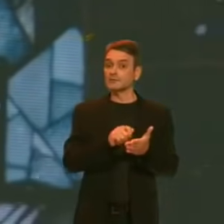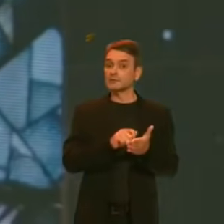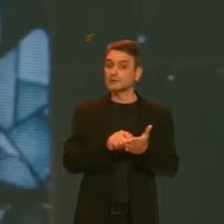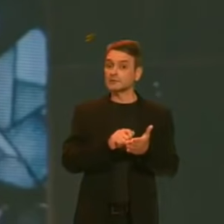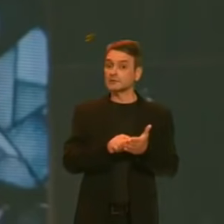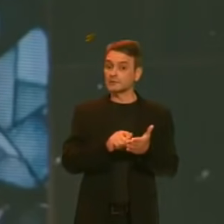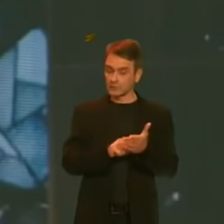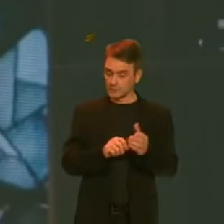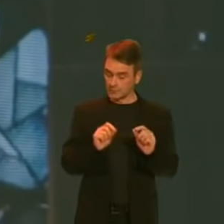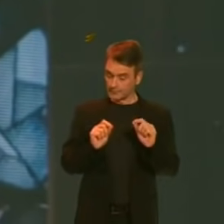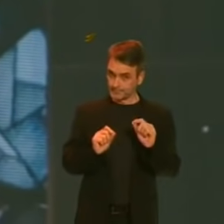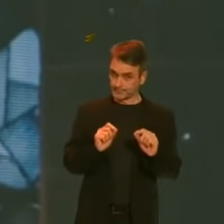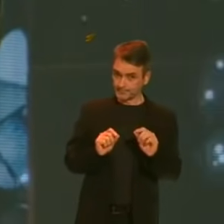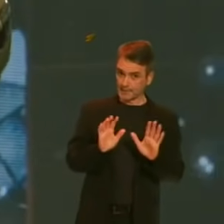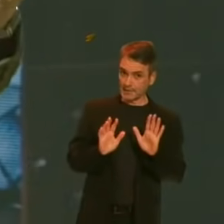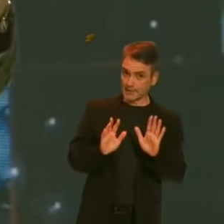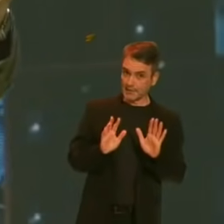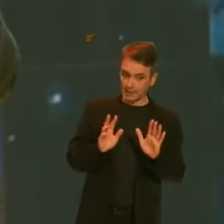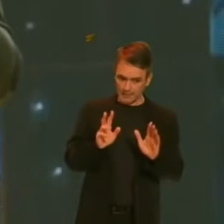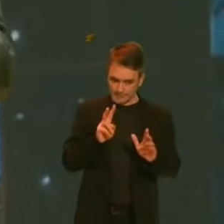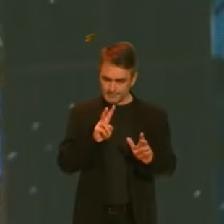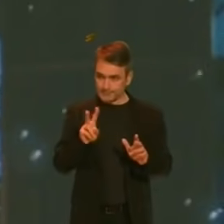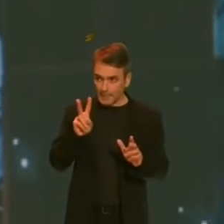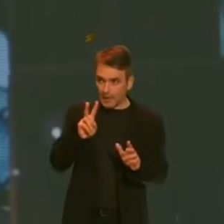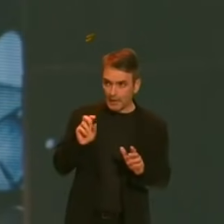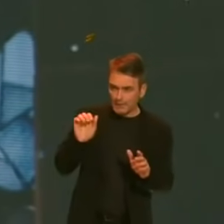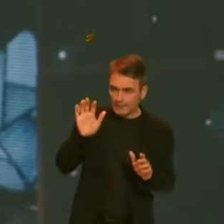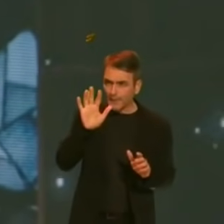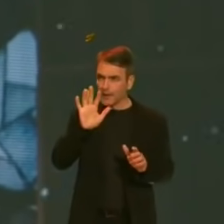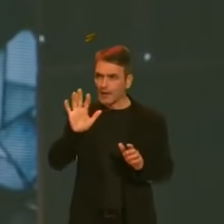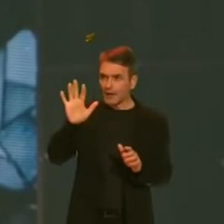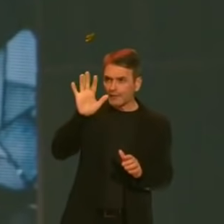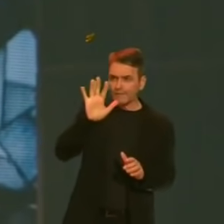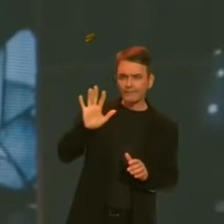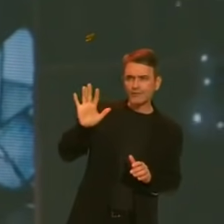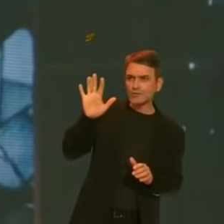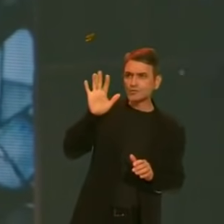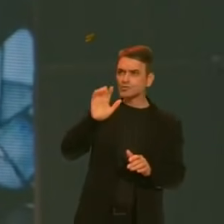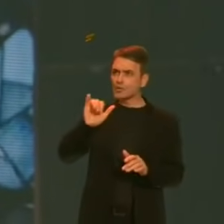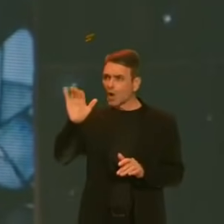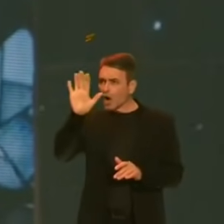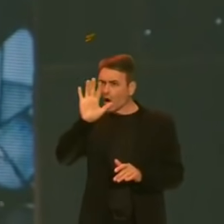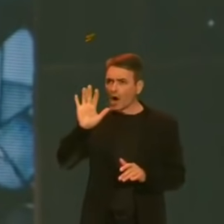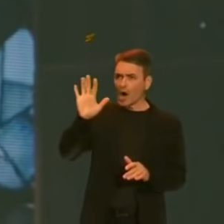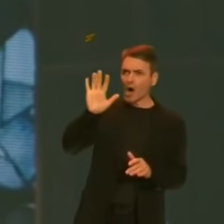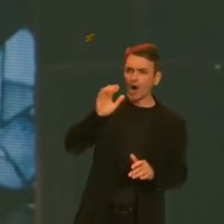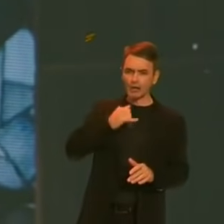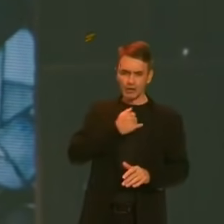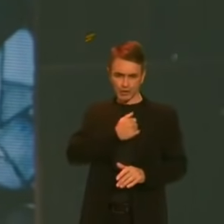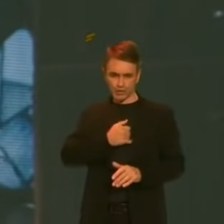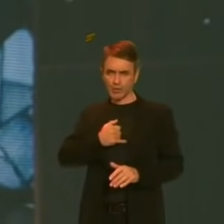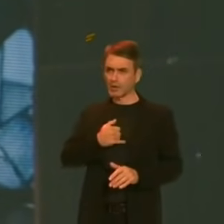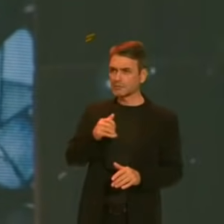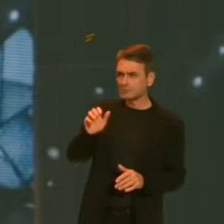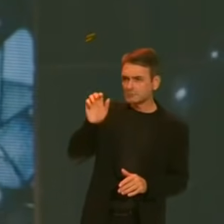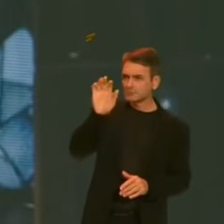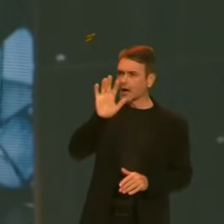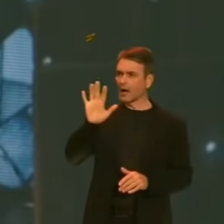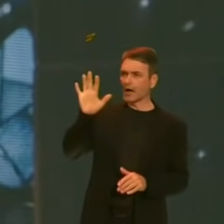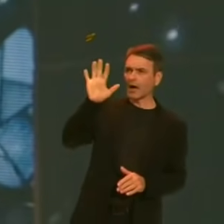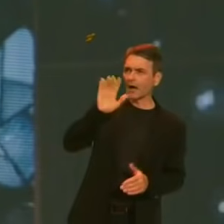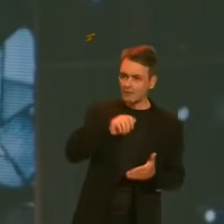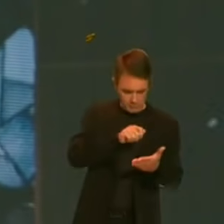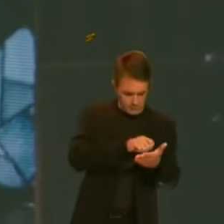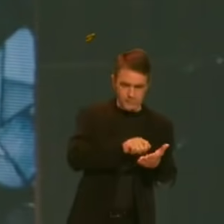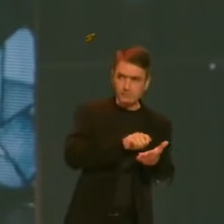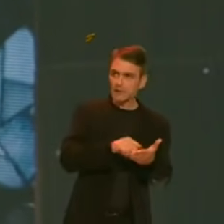luz de visões. Então João tinha uma visão, e essa